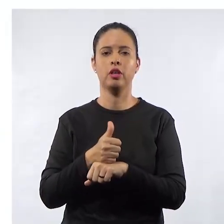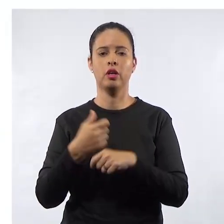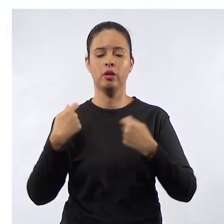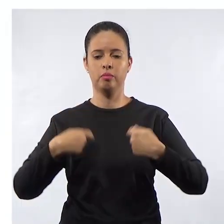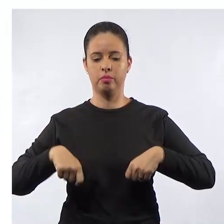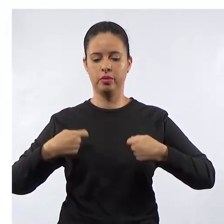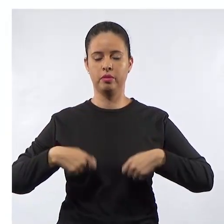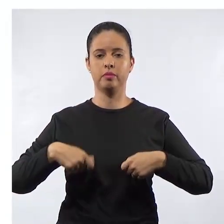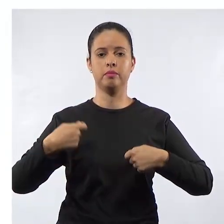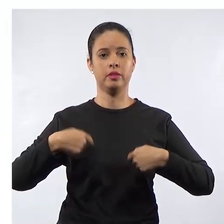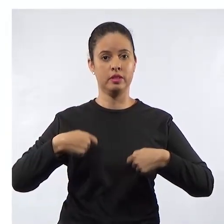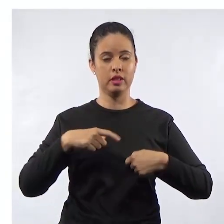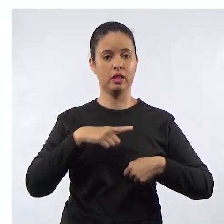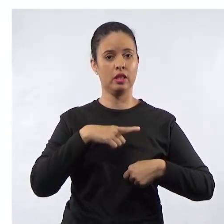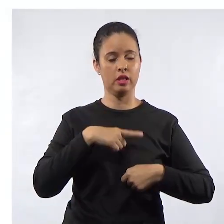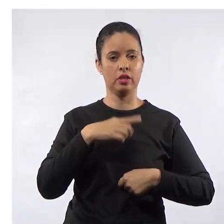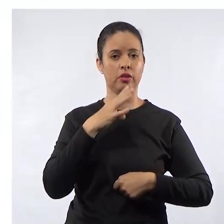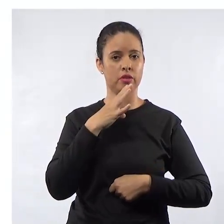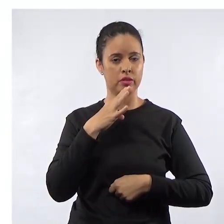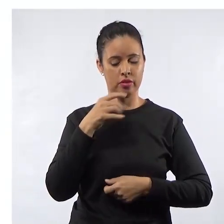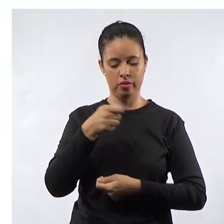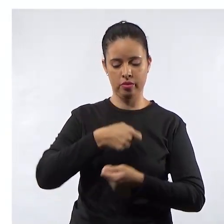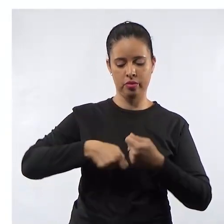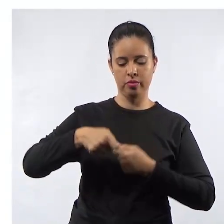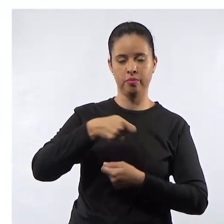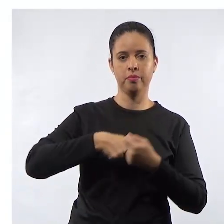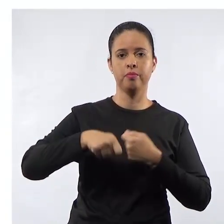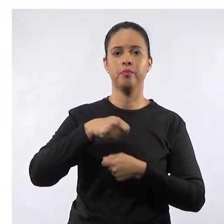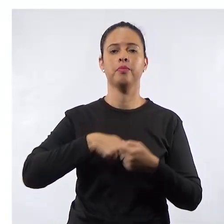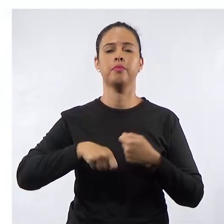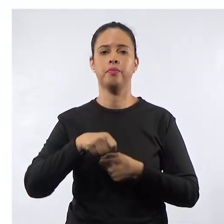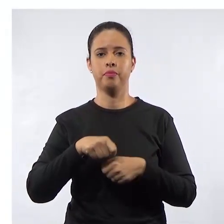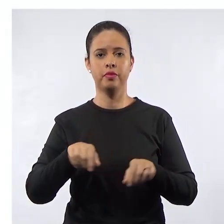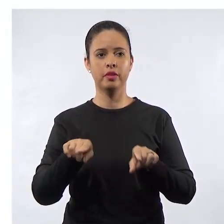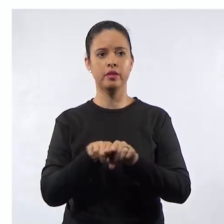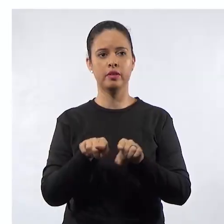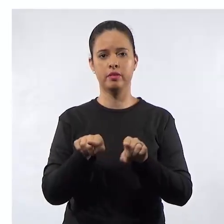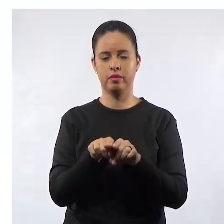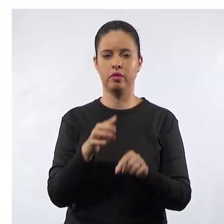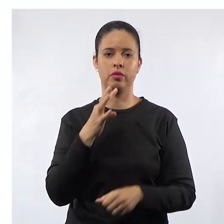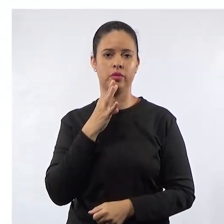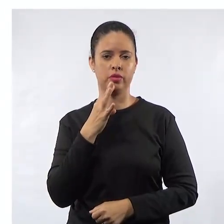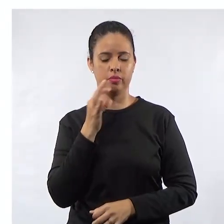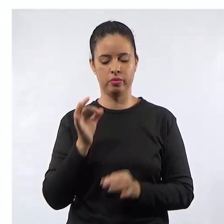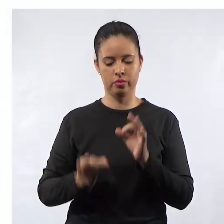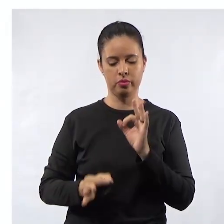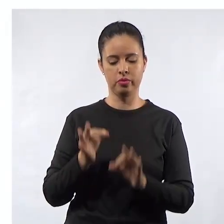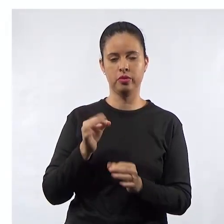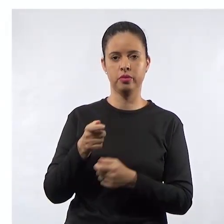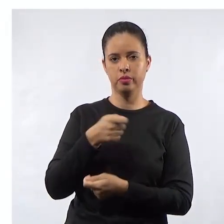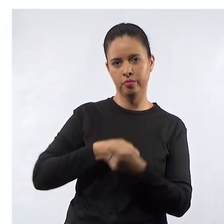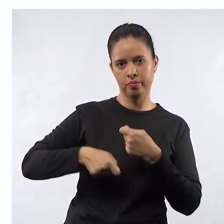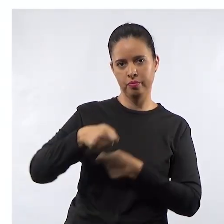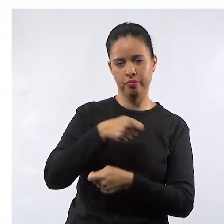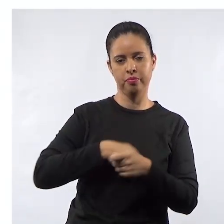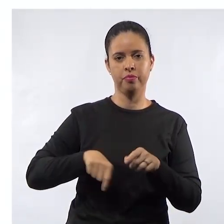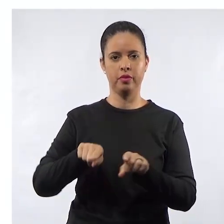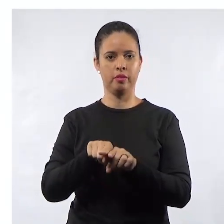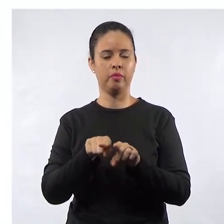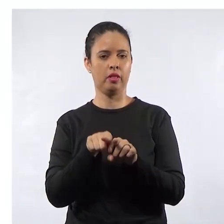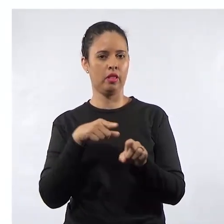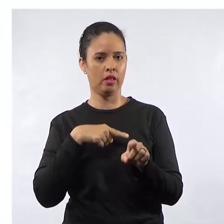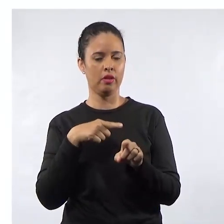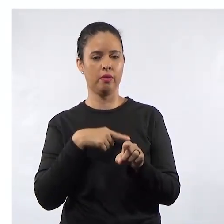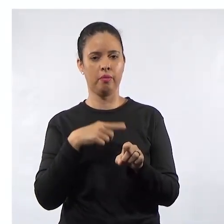vez que devem possuir conhecimentos em economia para exercer seus negócios, né? E quanto aos conhecimentos jurídicos e